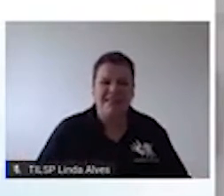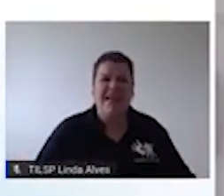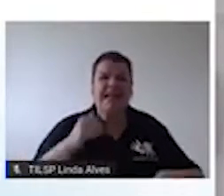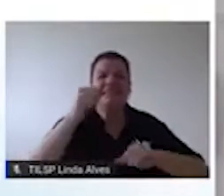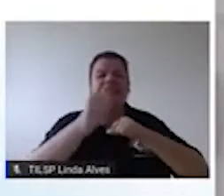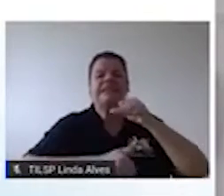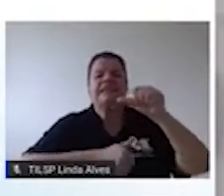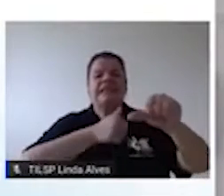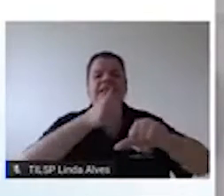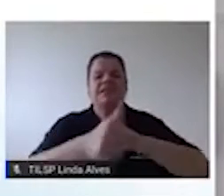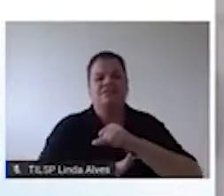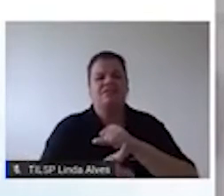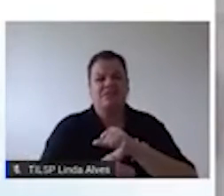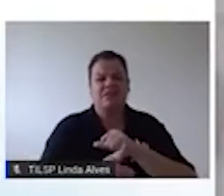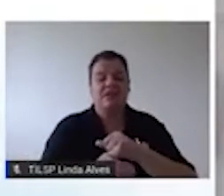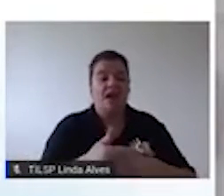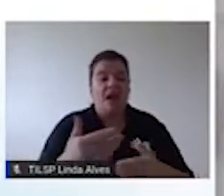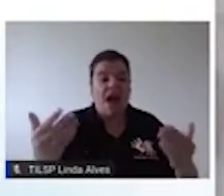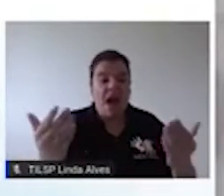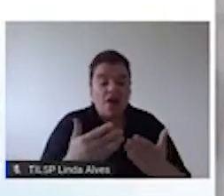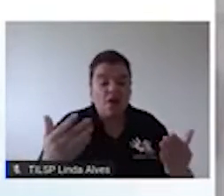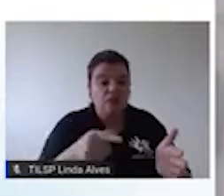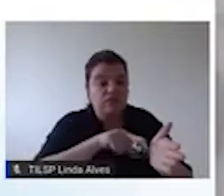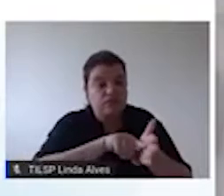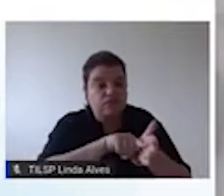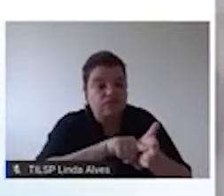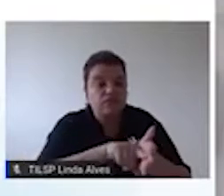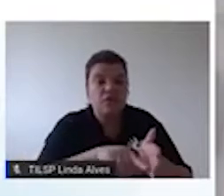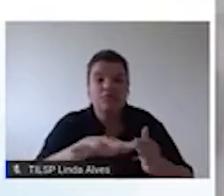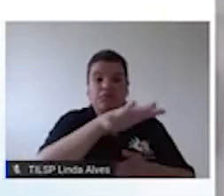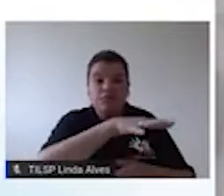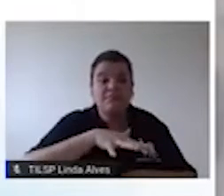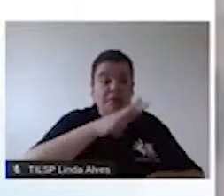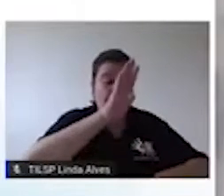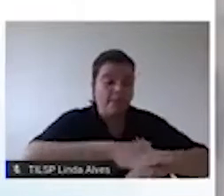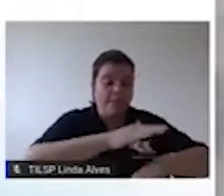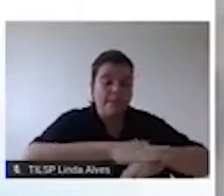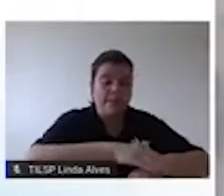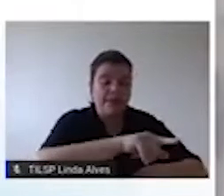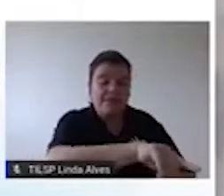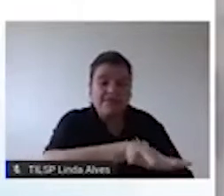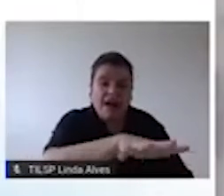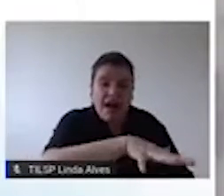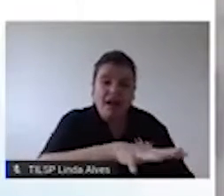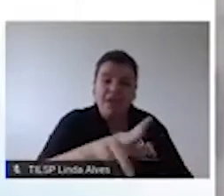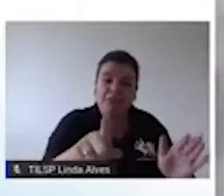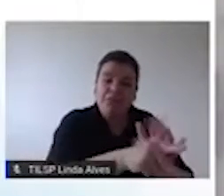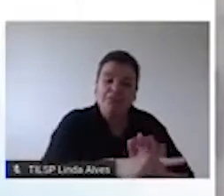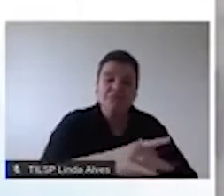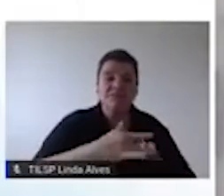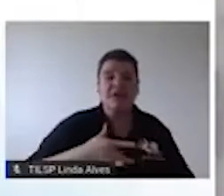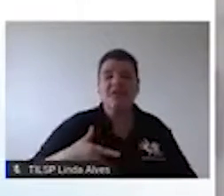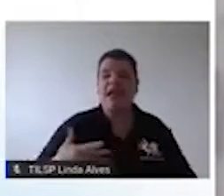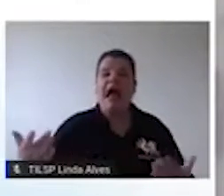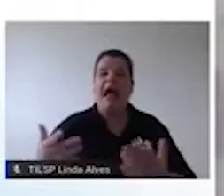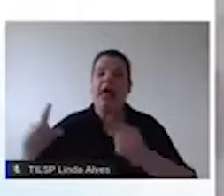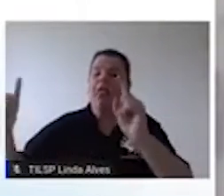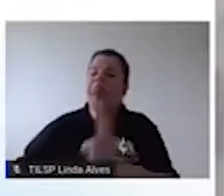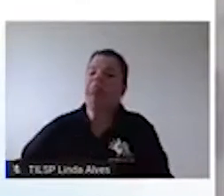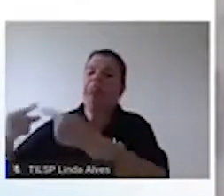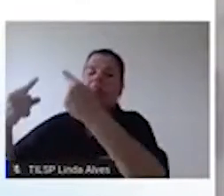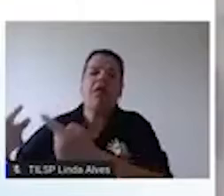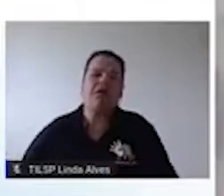transformar, não é, algo que deveria ser conduzido no plano técnico para uma questão política de oposição